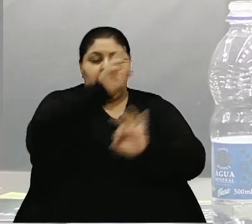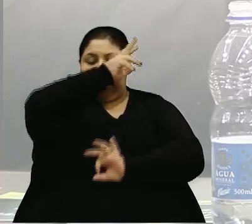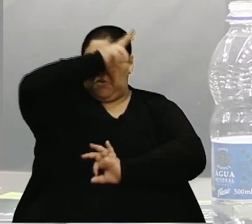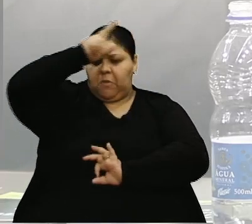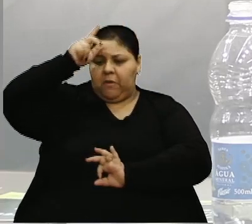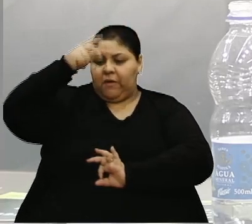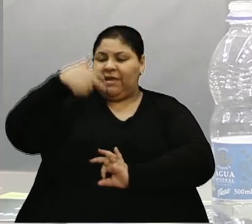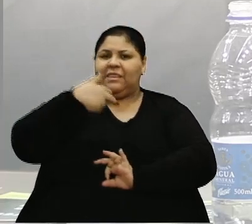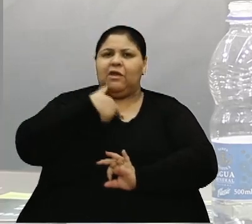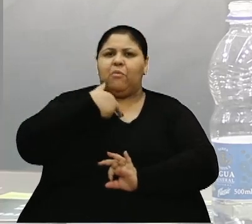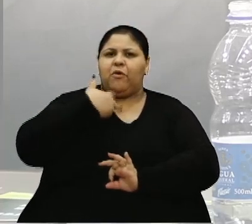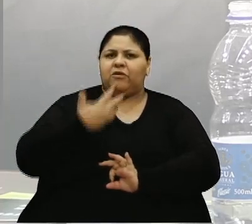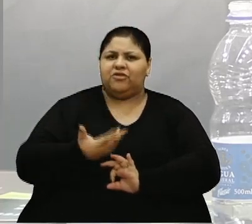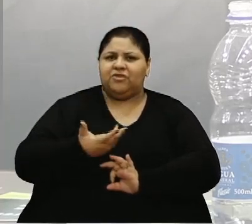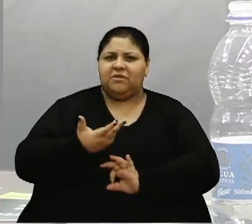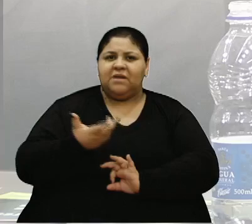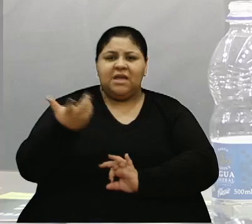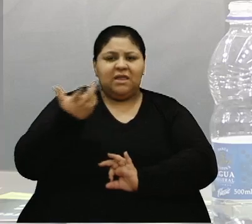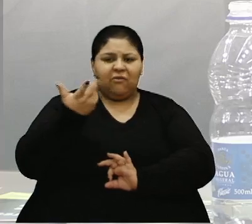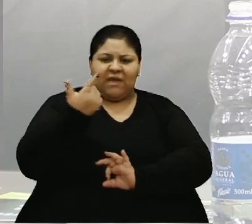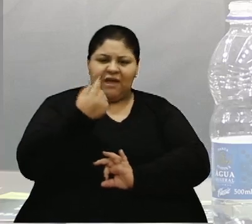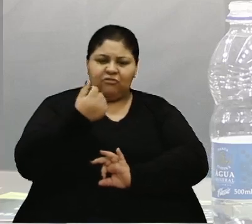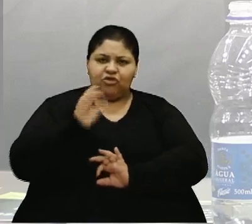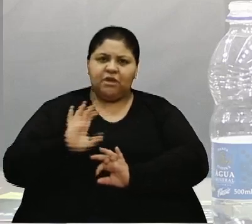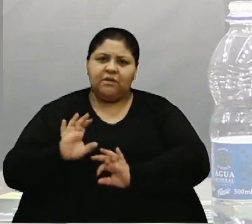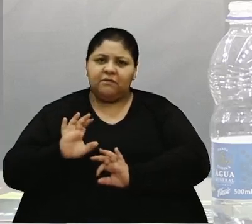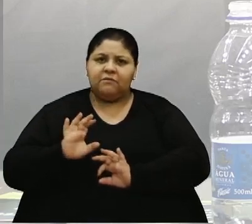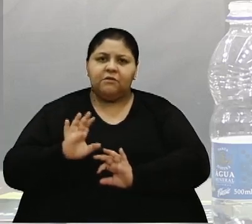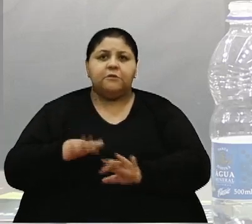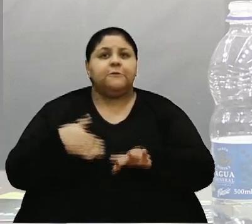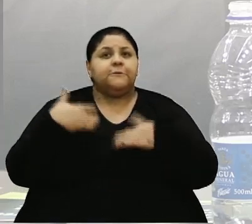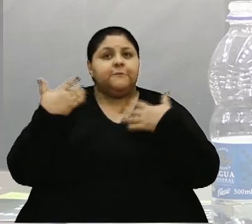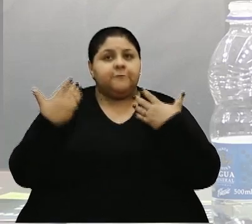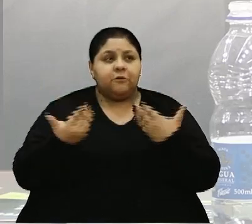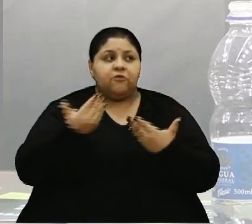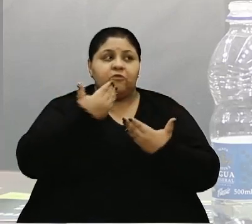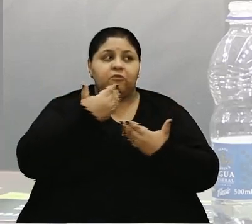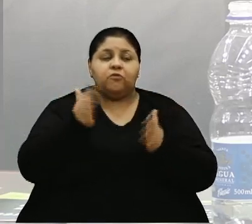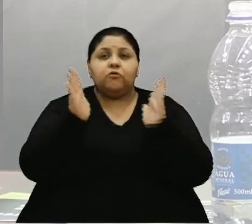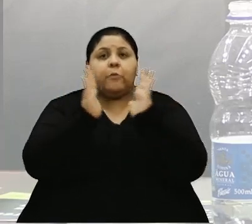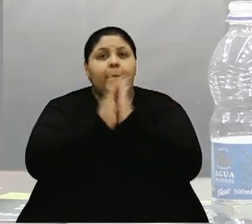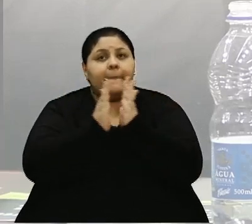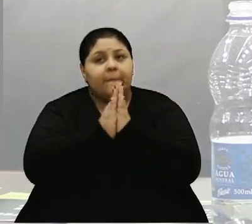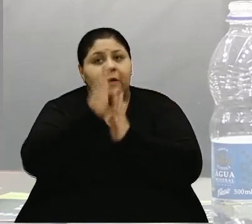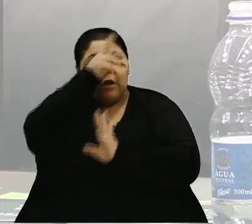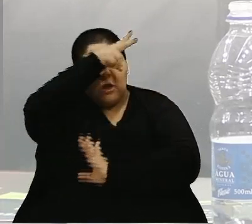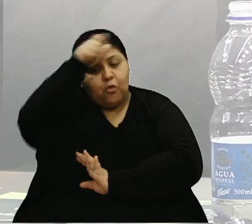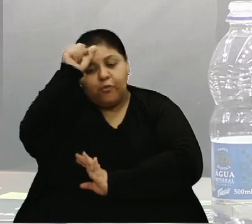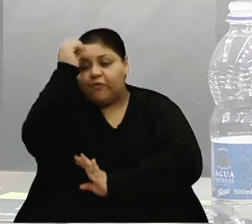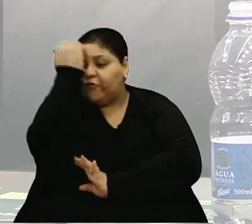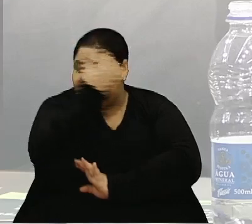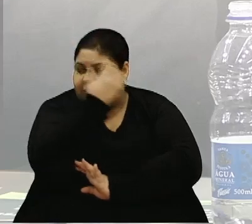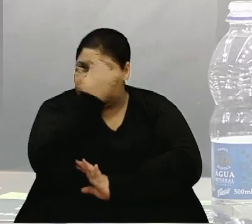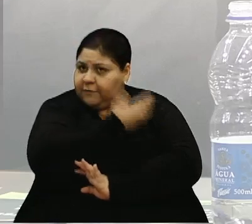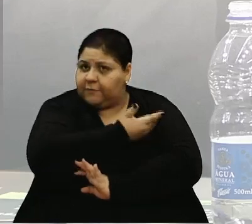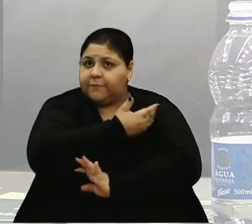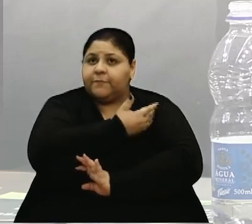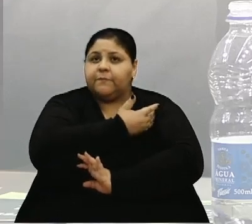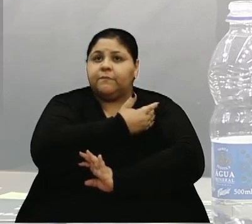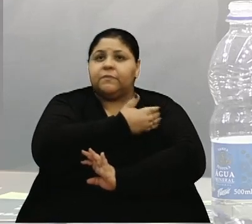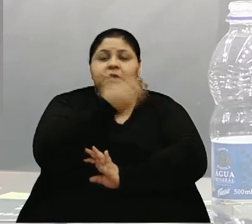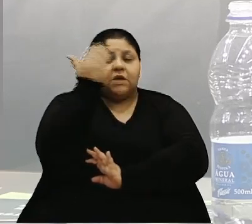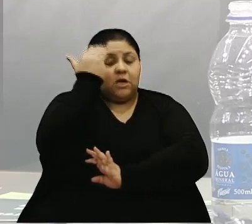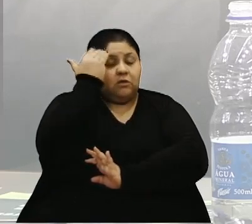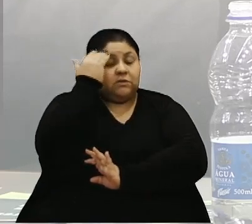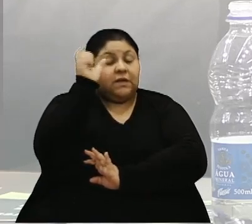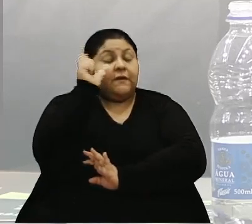não pode, que não querem esse dinheiro. Então eu faço um apelo ao prefeito Adilódio Domênico. Prefeito, que eu sei que estão